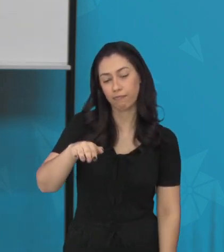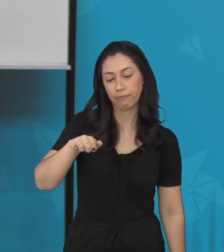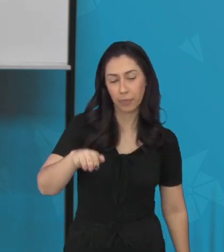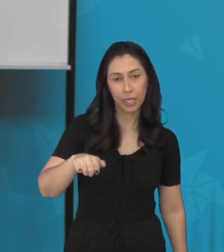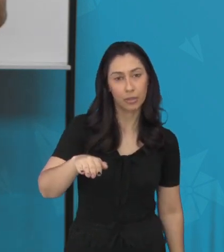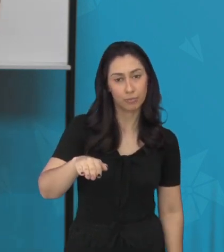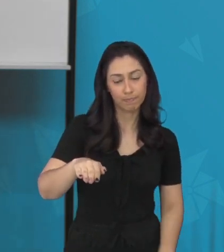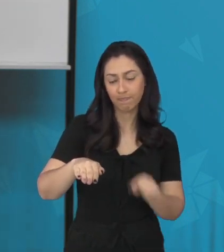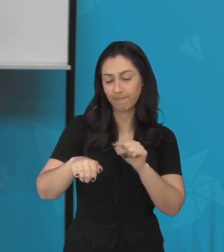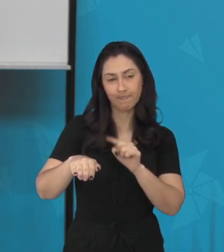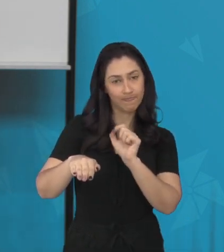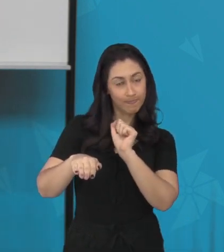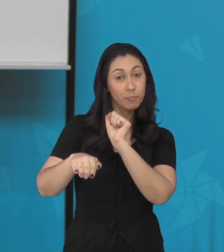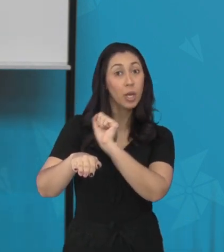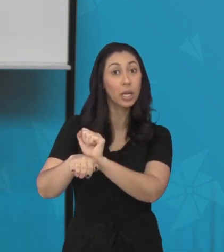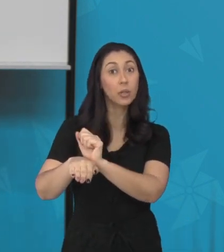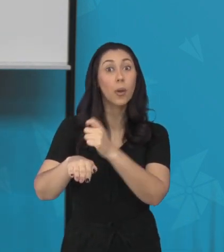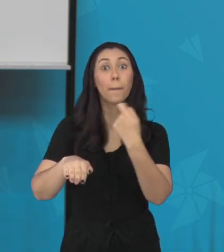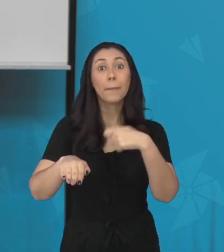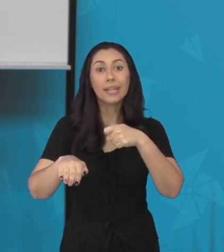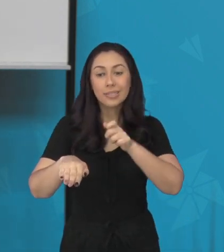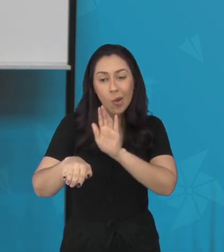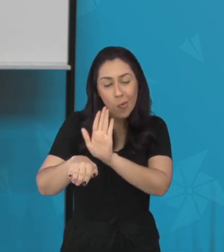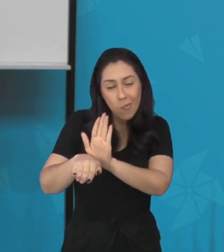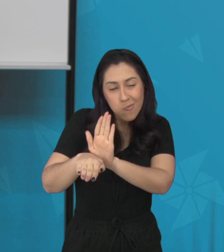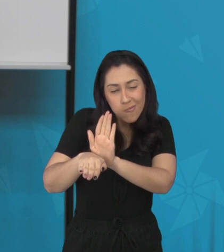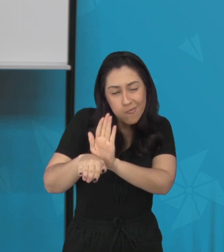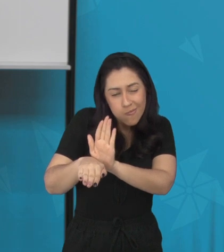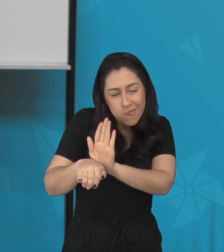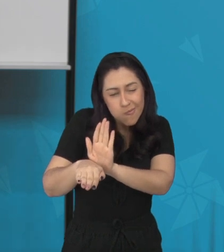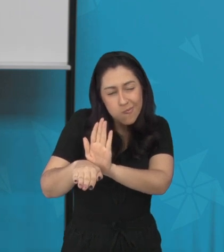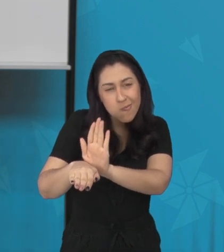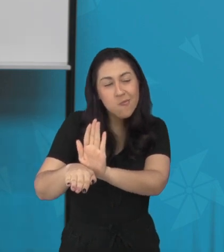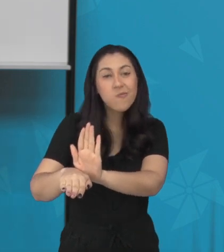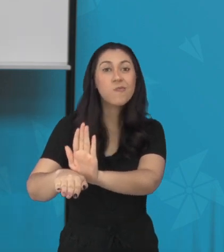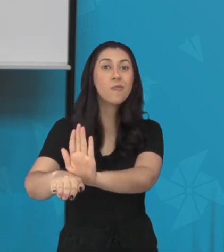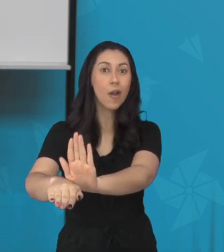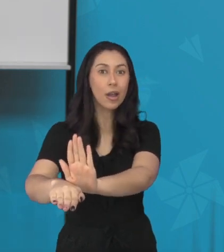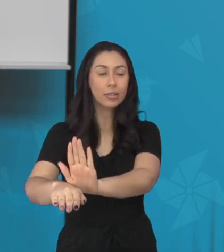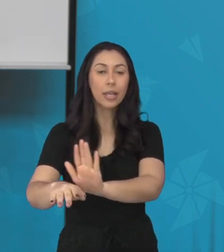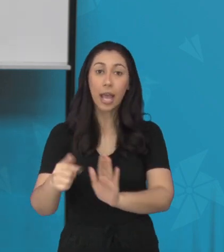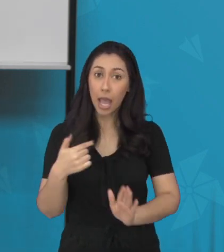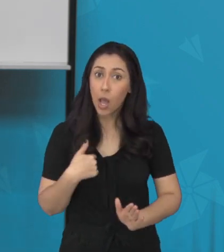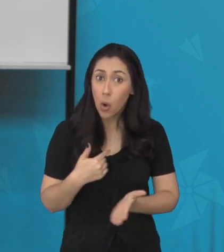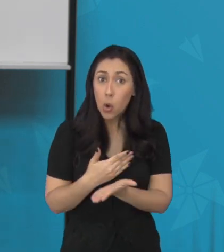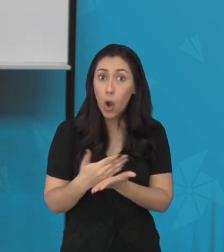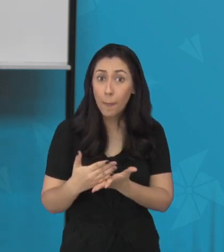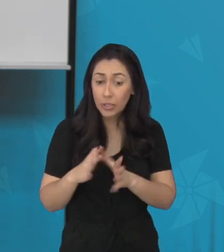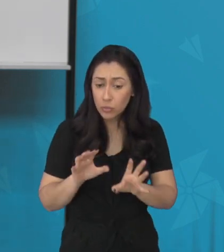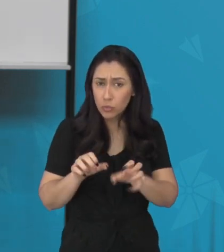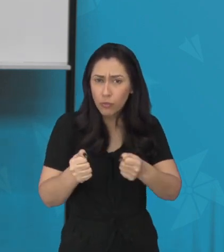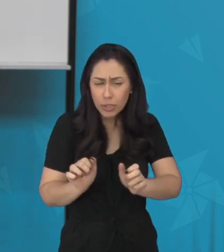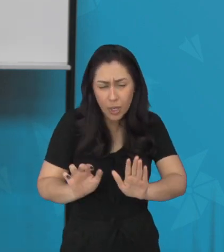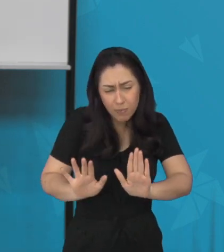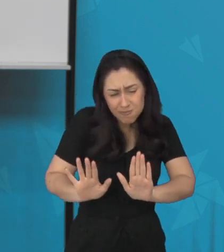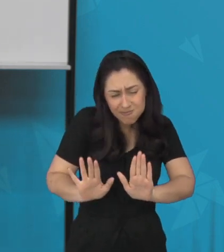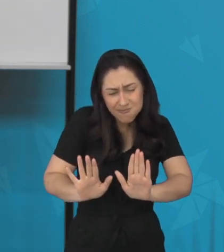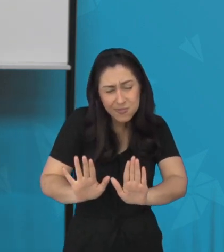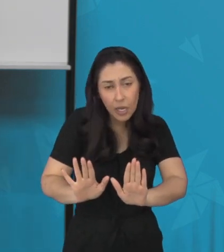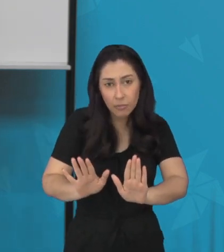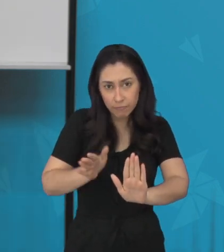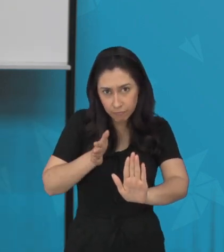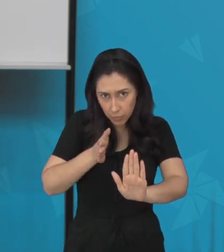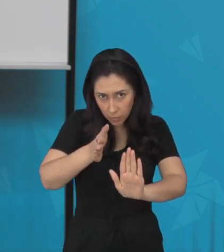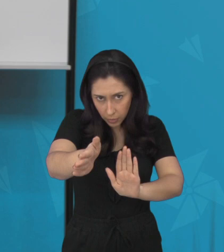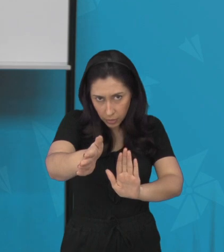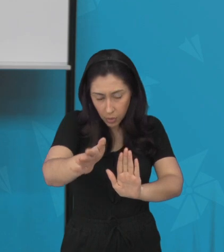melhor. O carro está parado, eu preciso empurrar esse carro, eu preciso tirar ele do lugar. Eu começo a empurrar aplicando força para